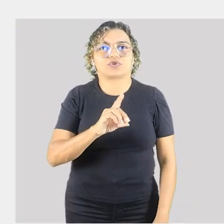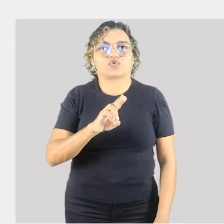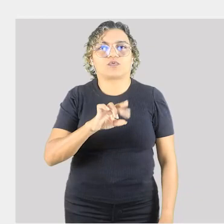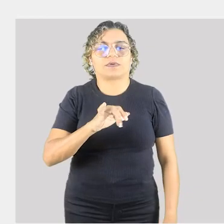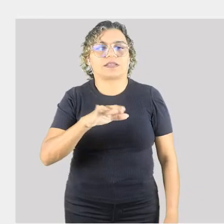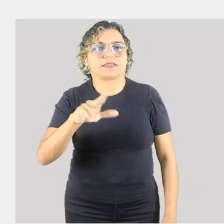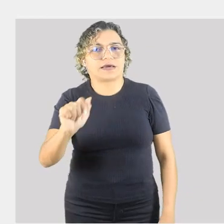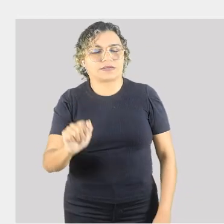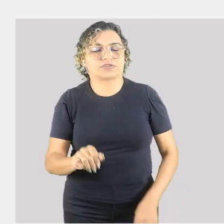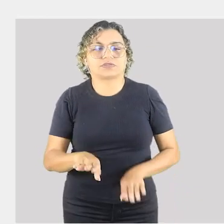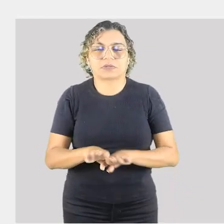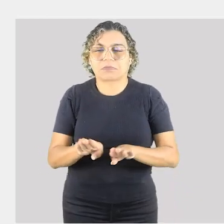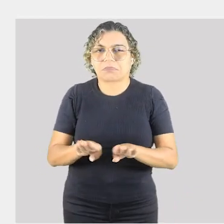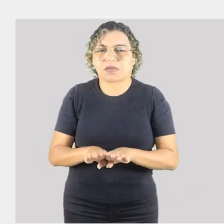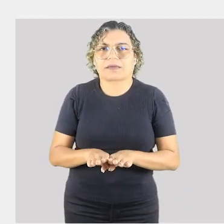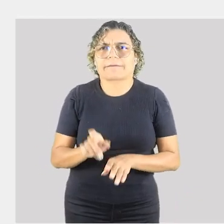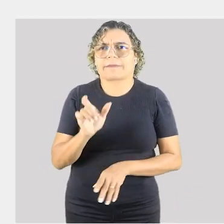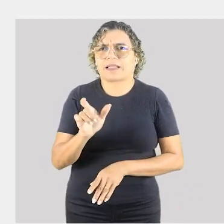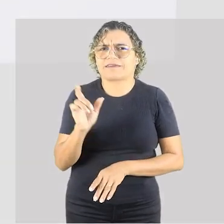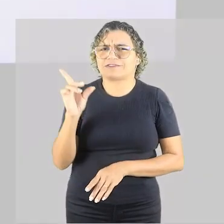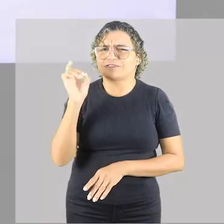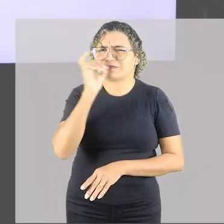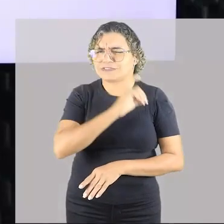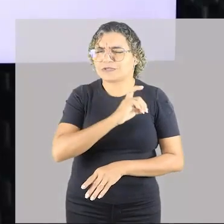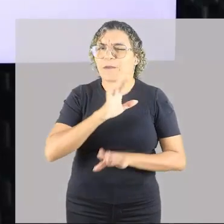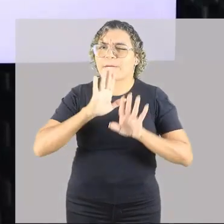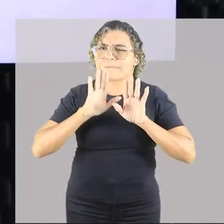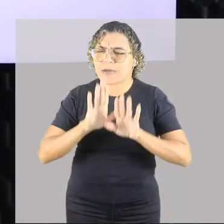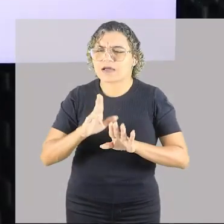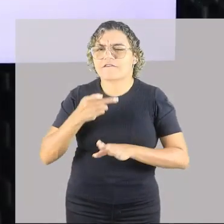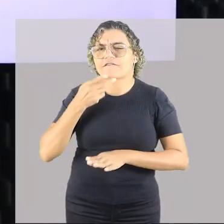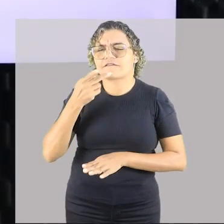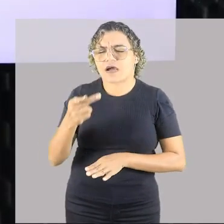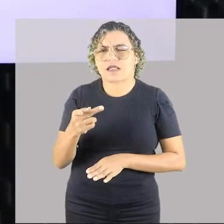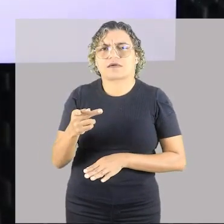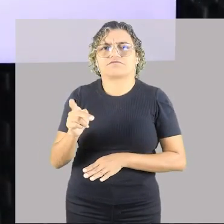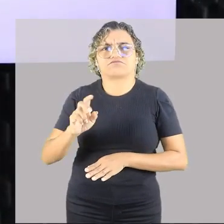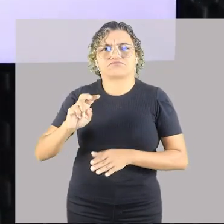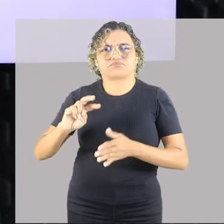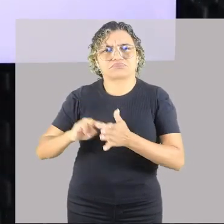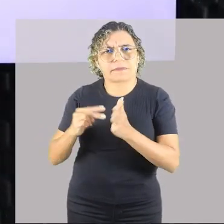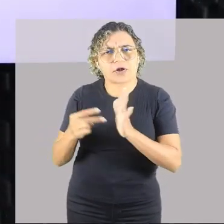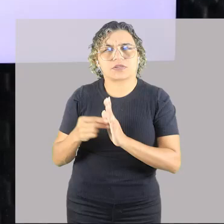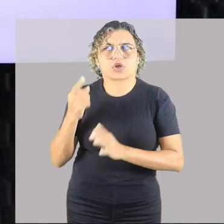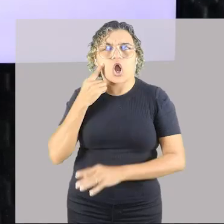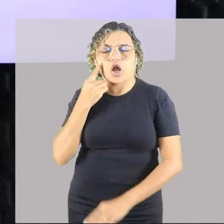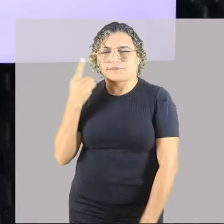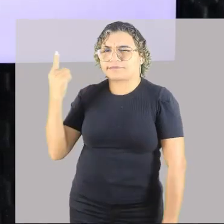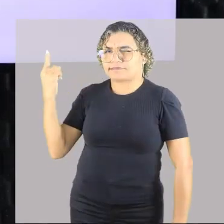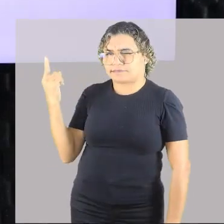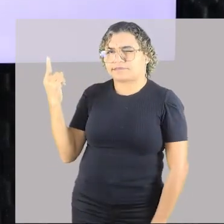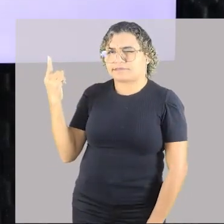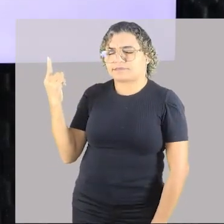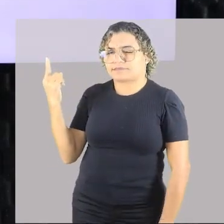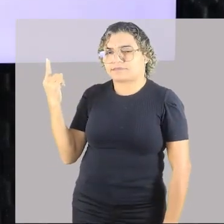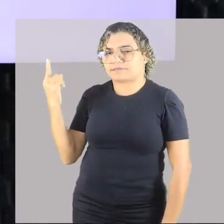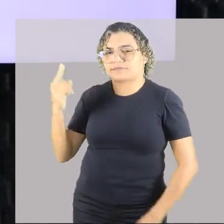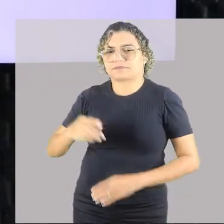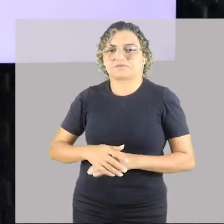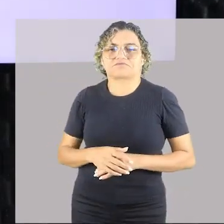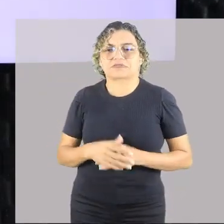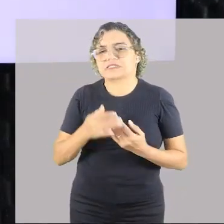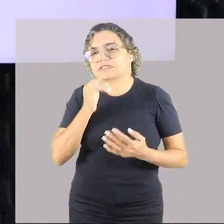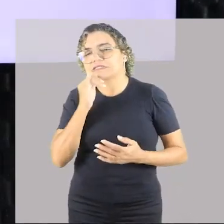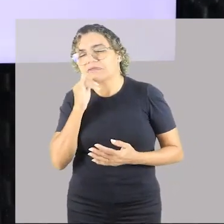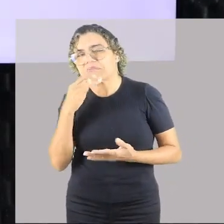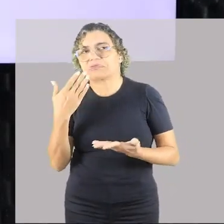incaducabilidade e a imprescritibilidade, palavras difíceis que nos dizem muito. Mesmo quando não for utilizada, não importa por quanto